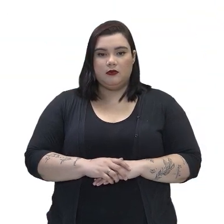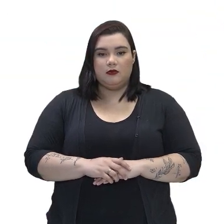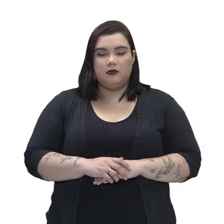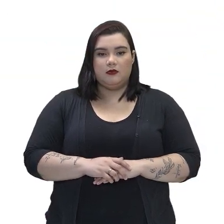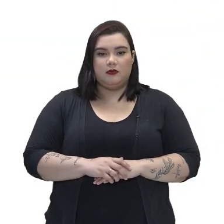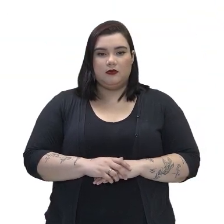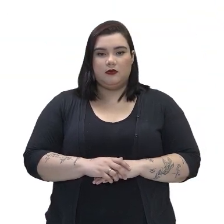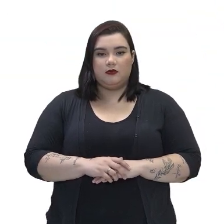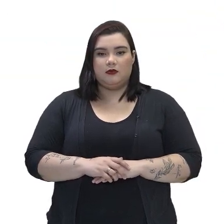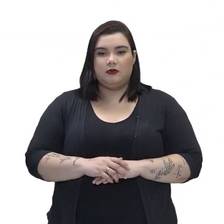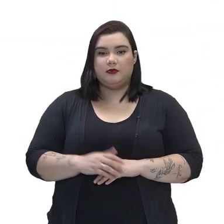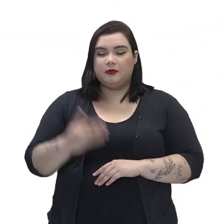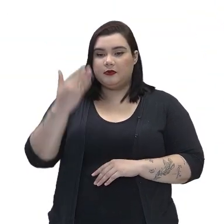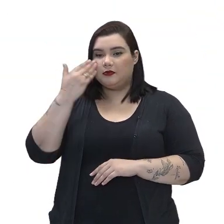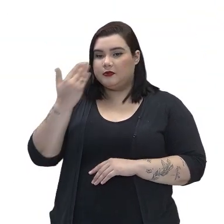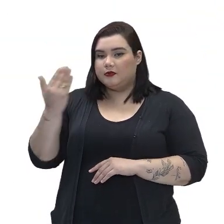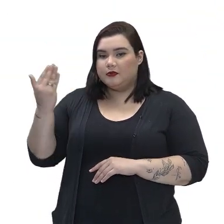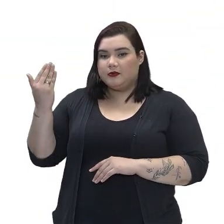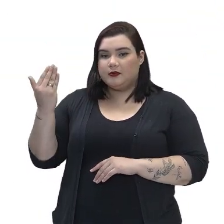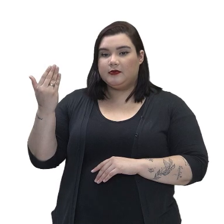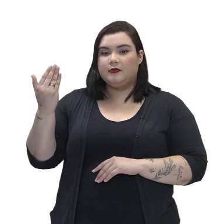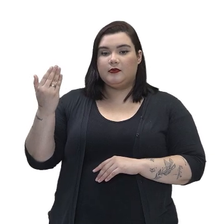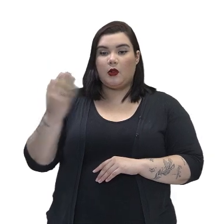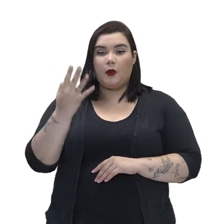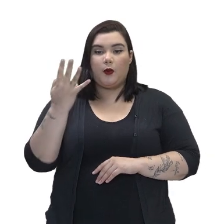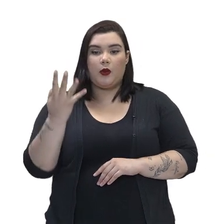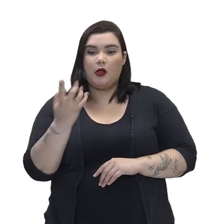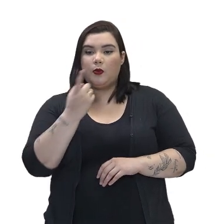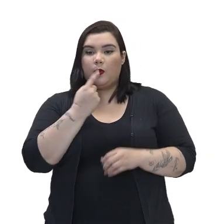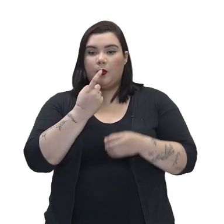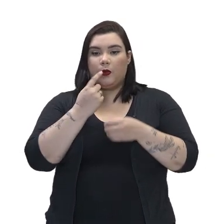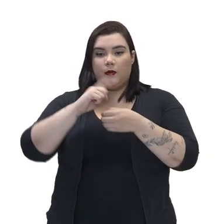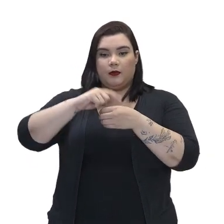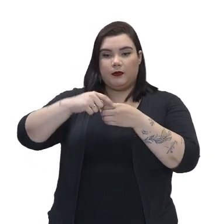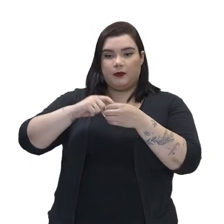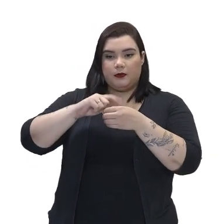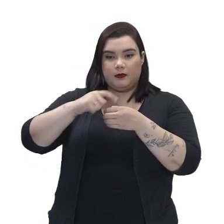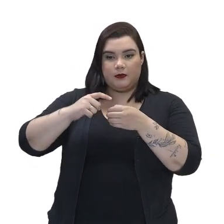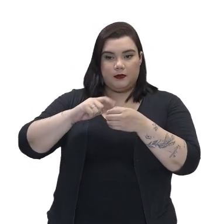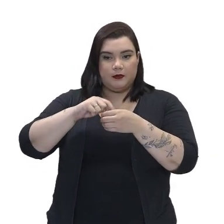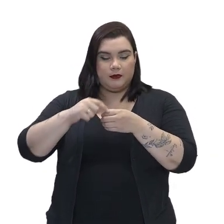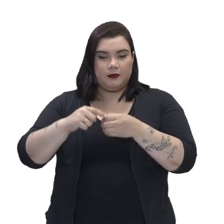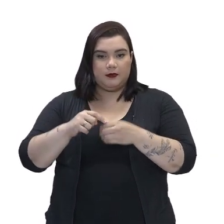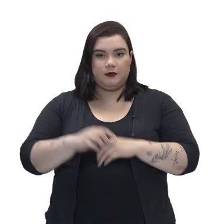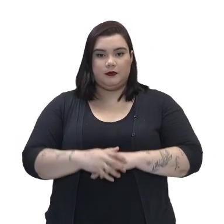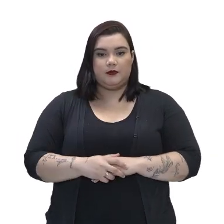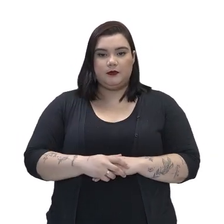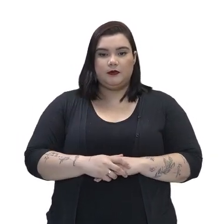Four strawberries. Quatro morangos.